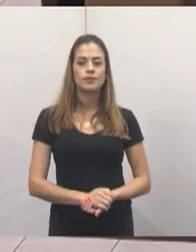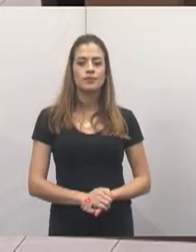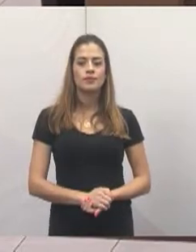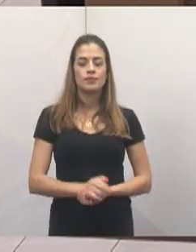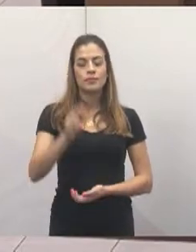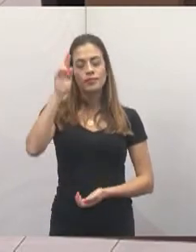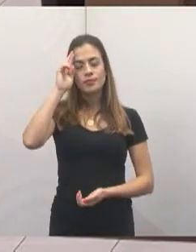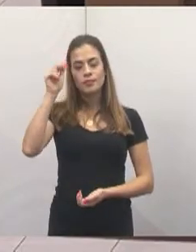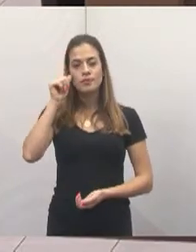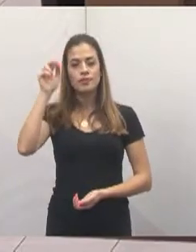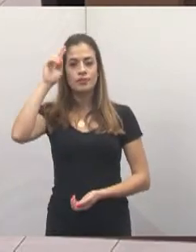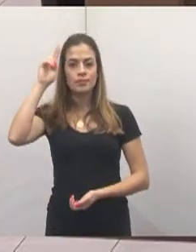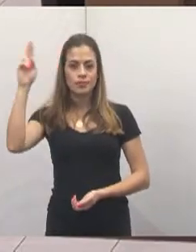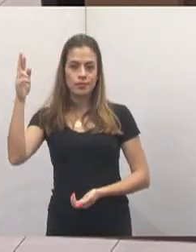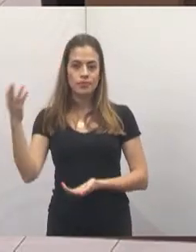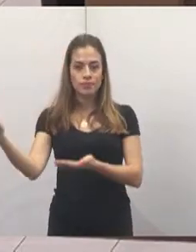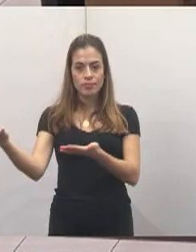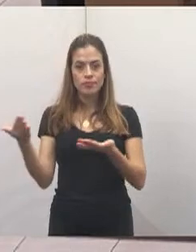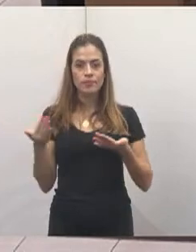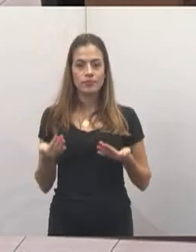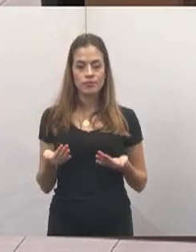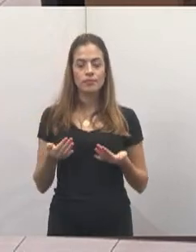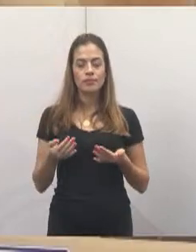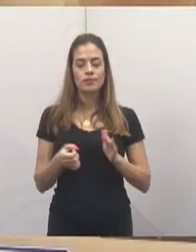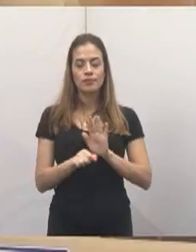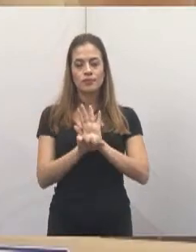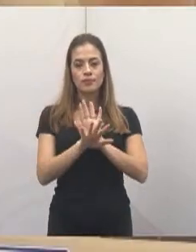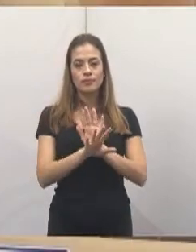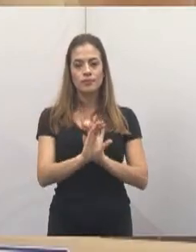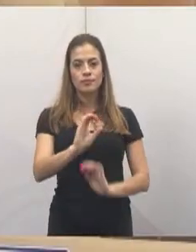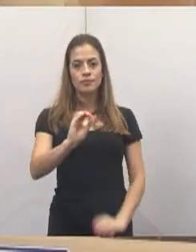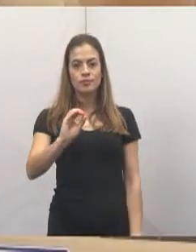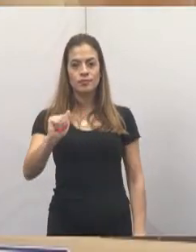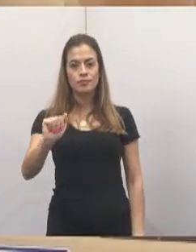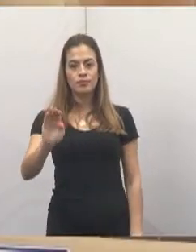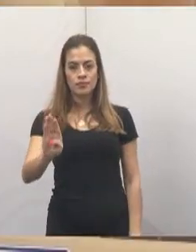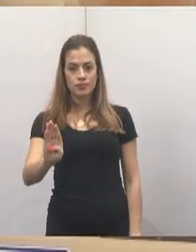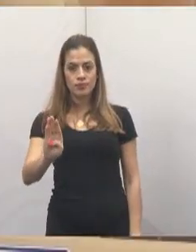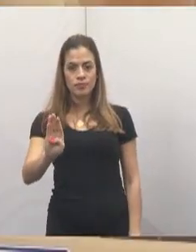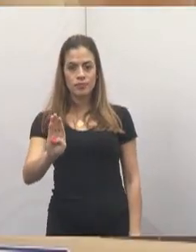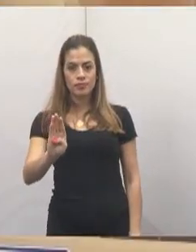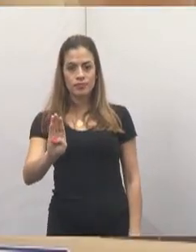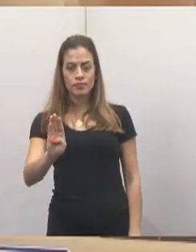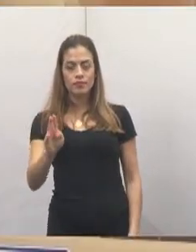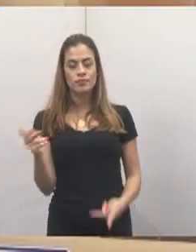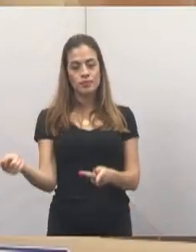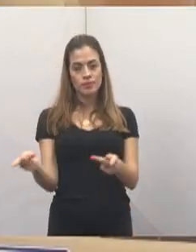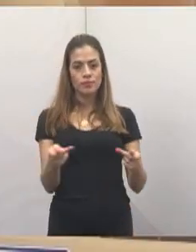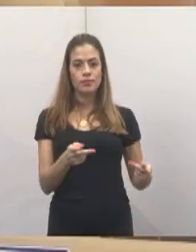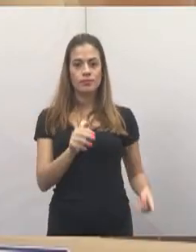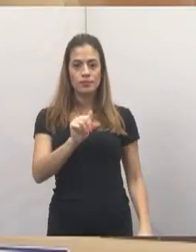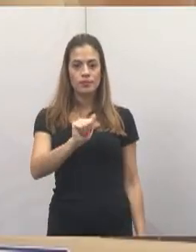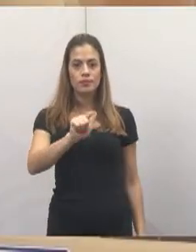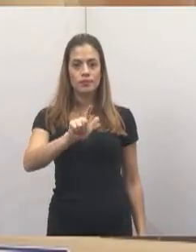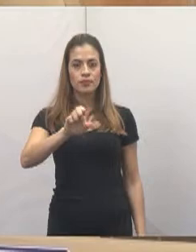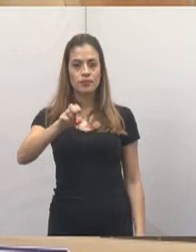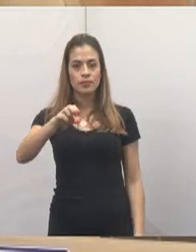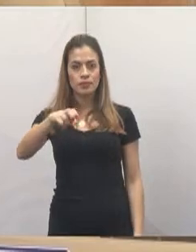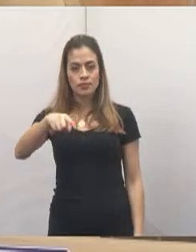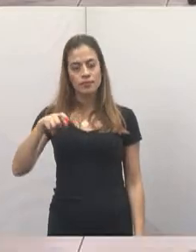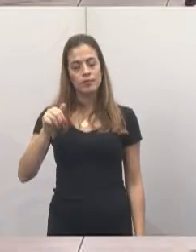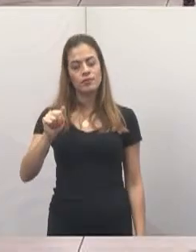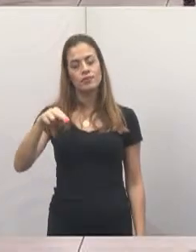Senhoras e senhores, começaremos então chamando os indicados pela OAB. Convidamos primeiramente o Dr. Alexandre Augusto da Silva Santos.